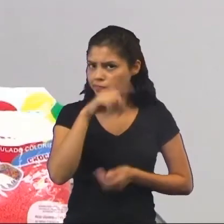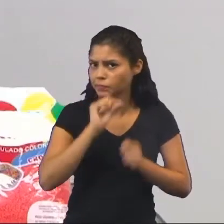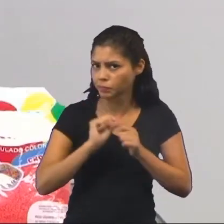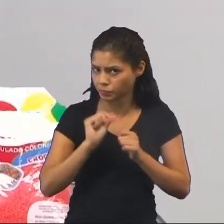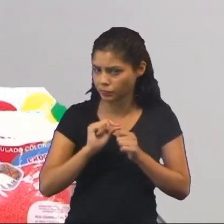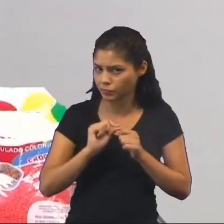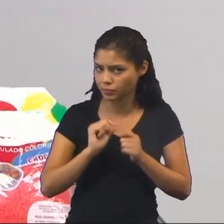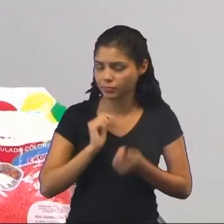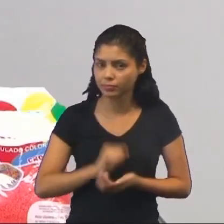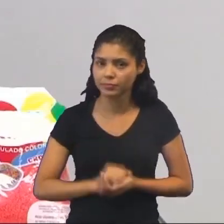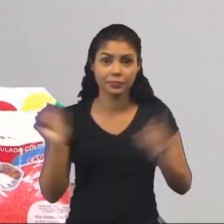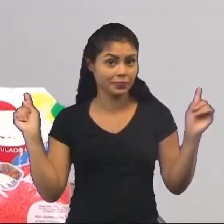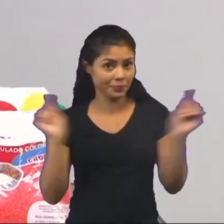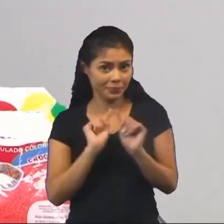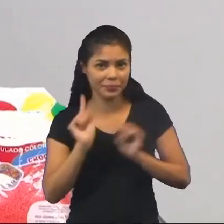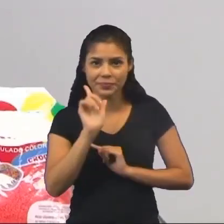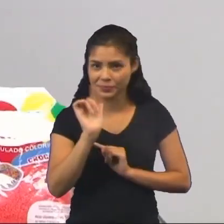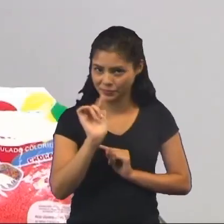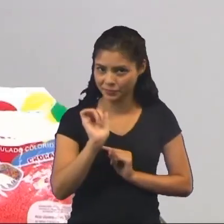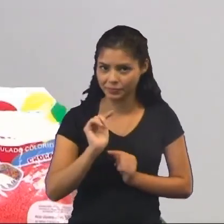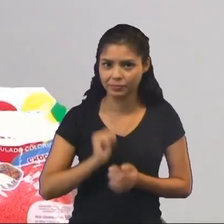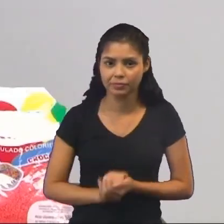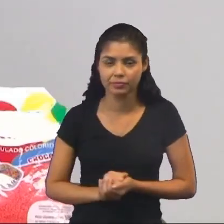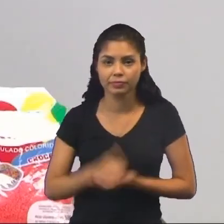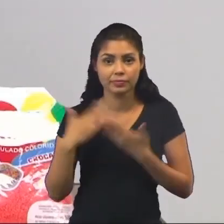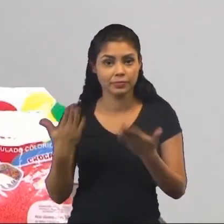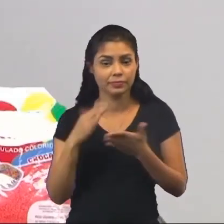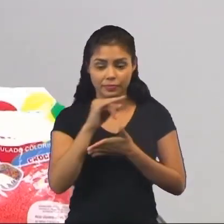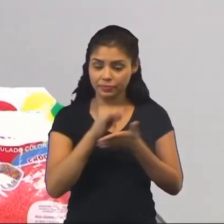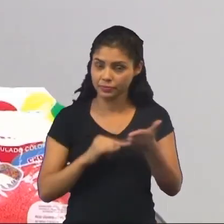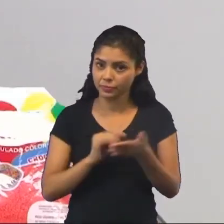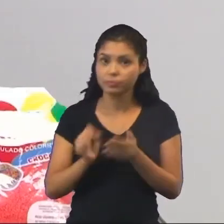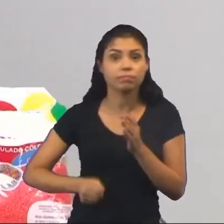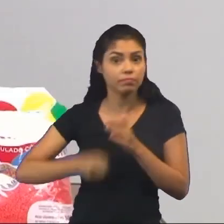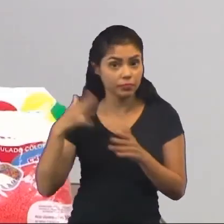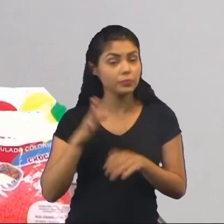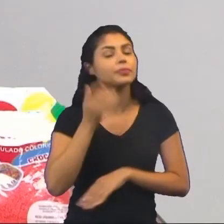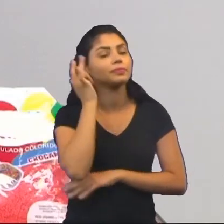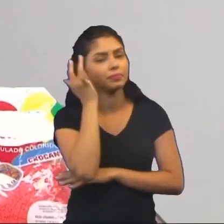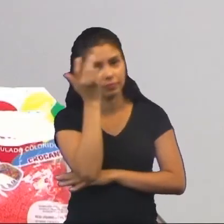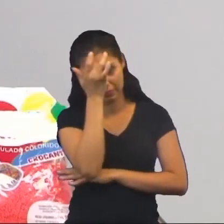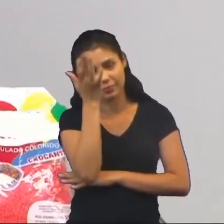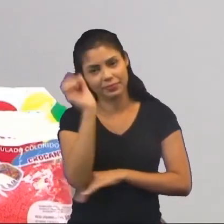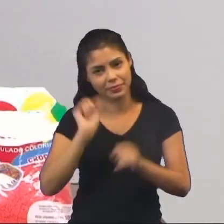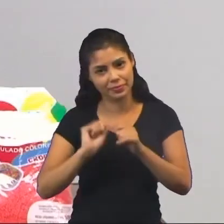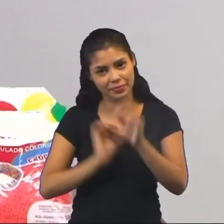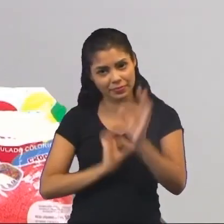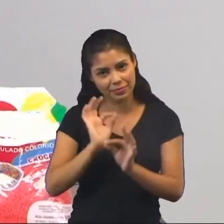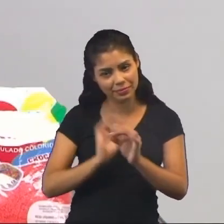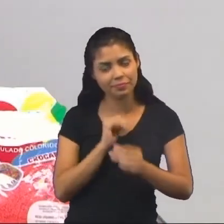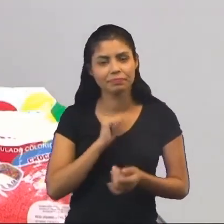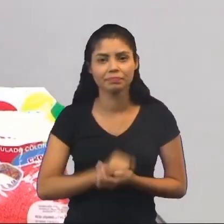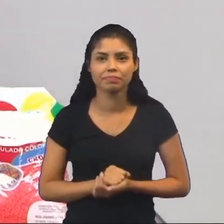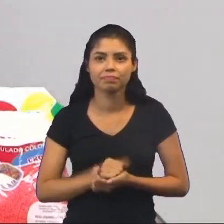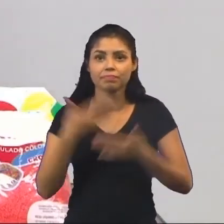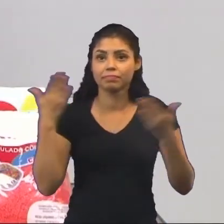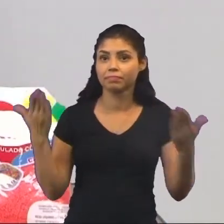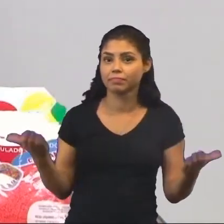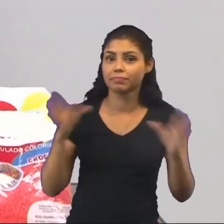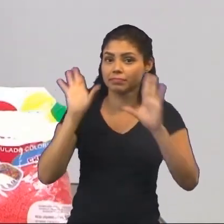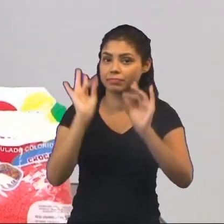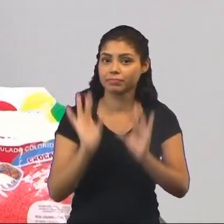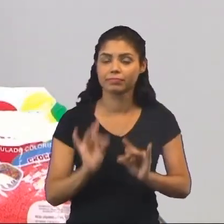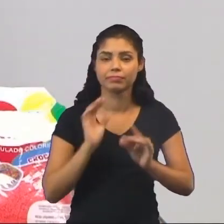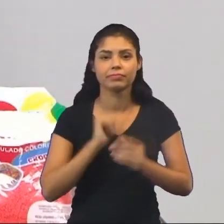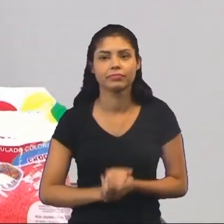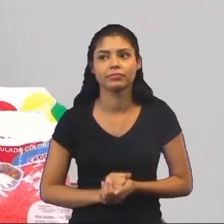de fazê-la? Não, não é mesmo? É uma receita muito fácil de fazer, não é mesmo? E